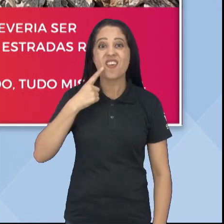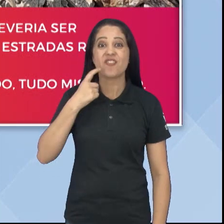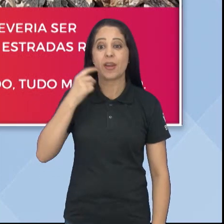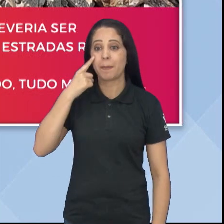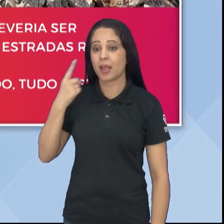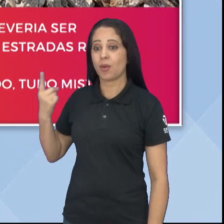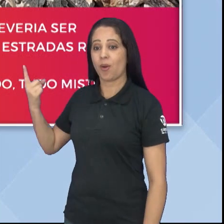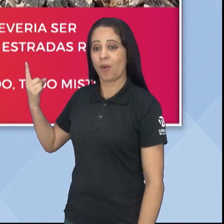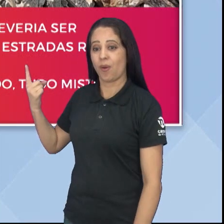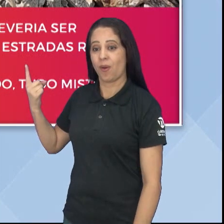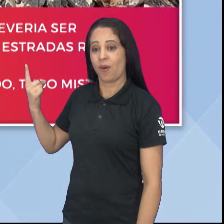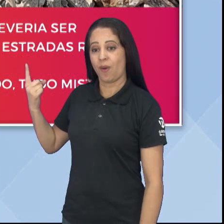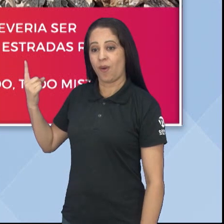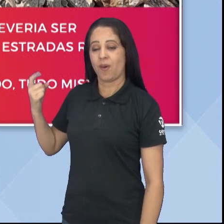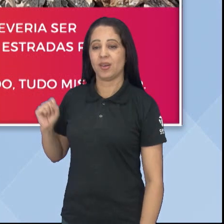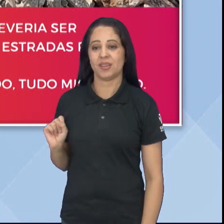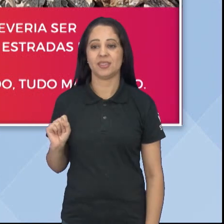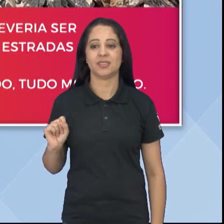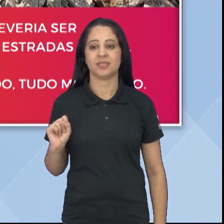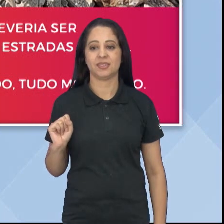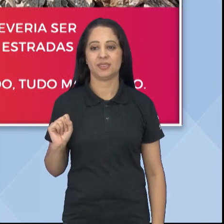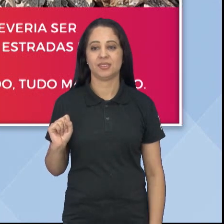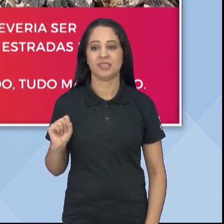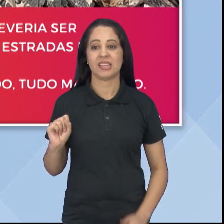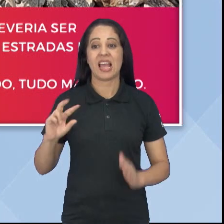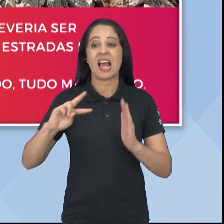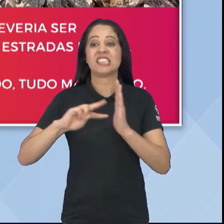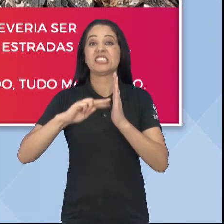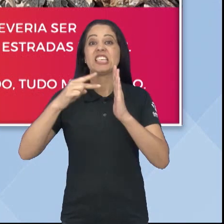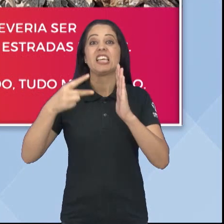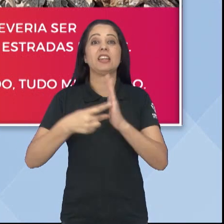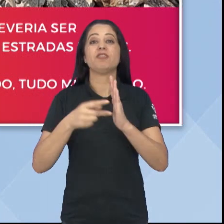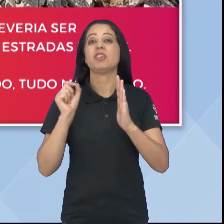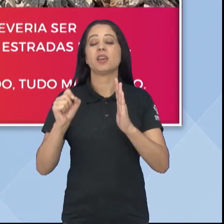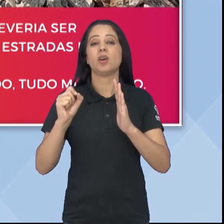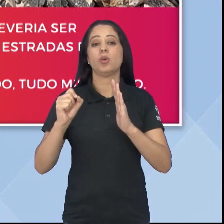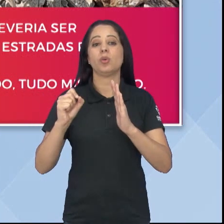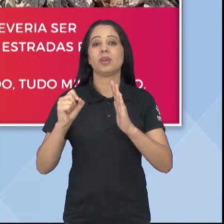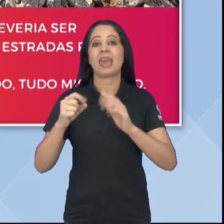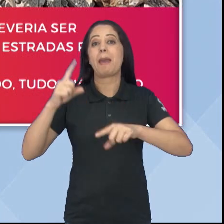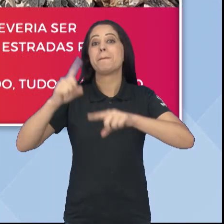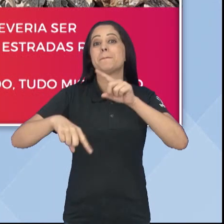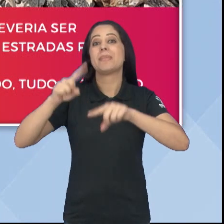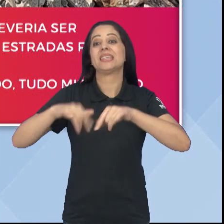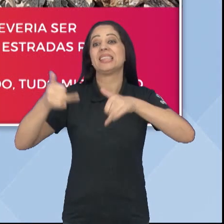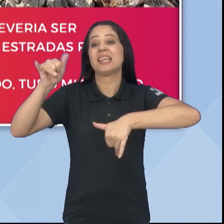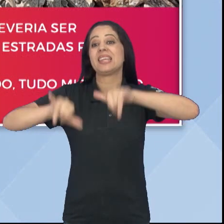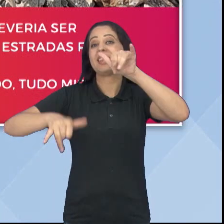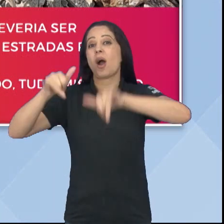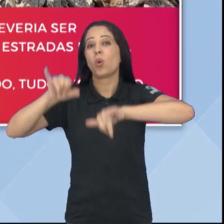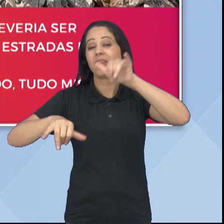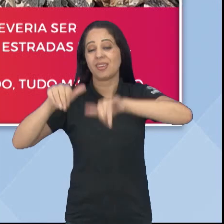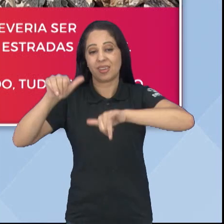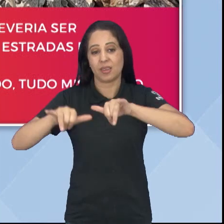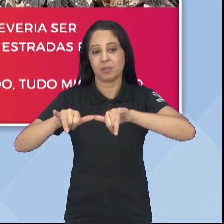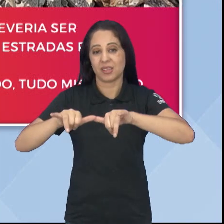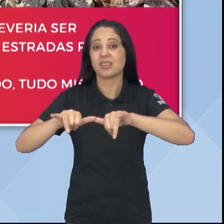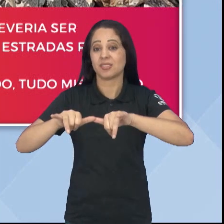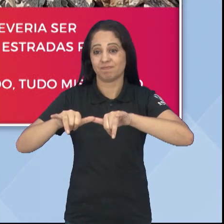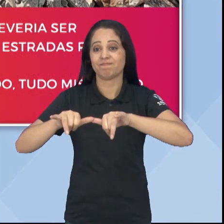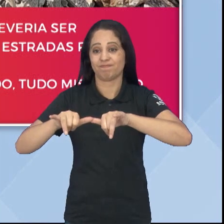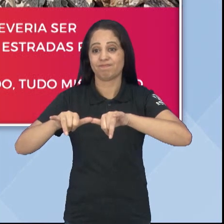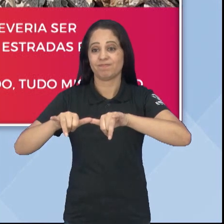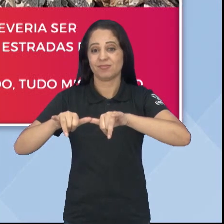lá é uma telha que pode ser de amianto. E se for de amianto, que pode